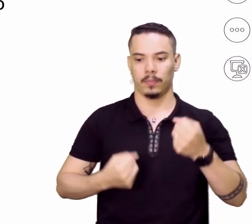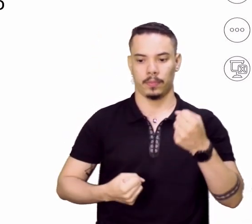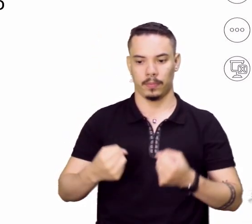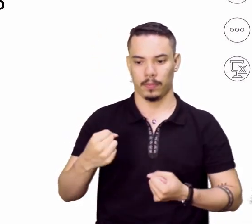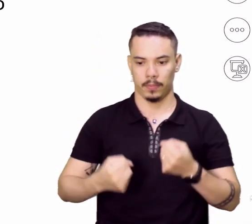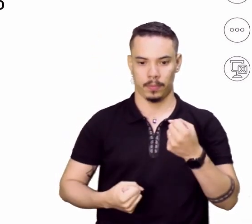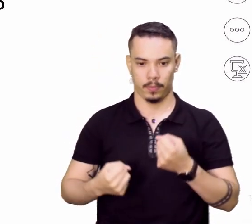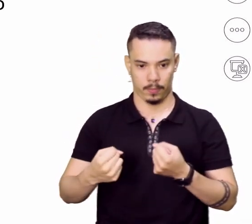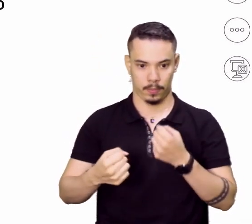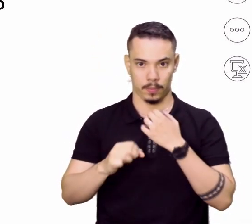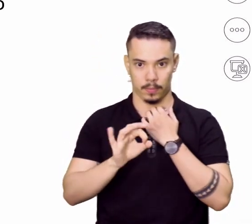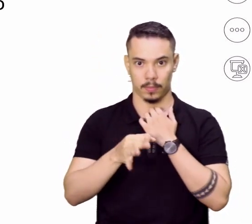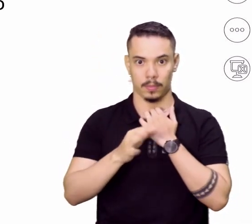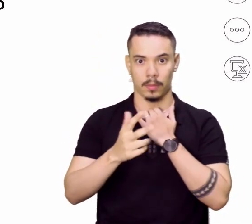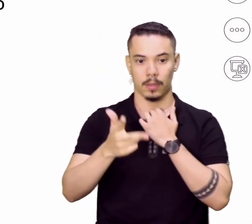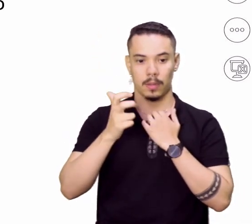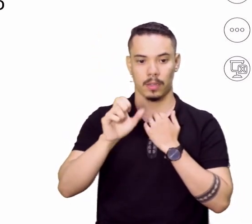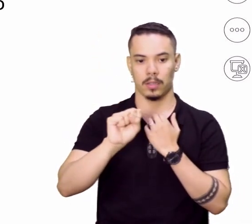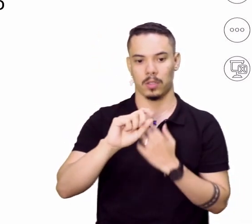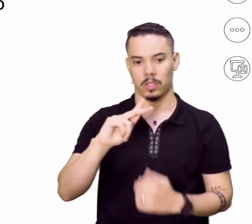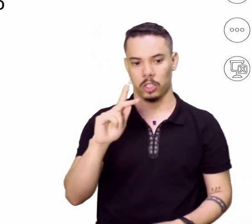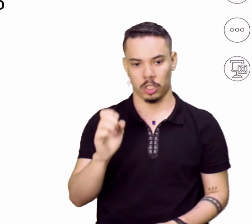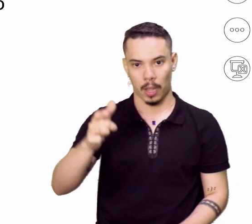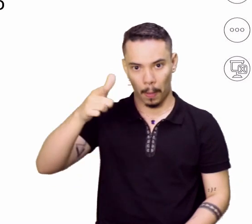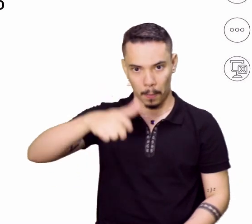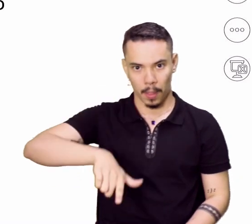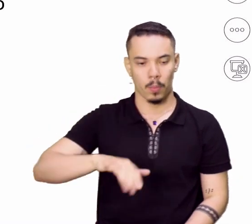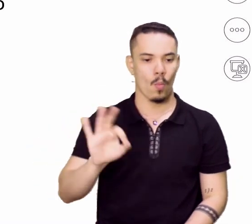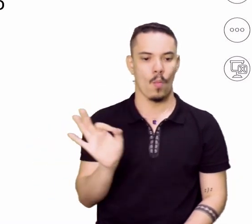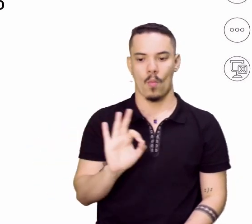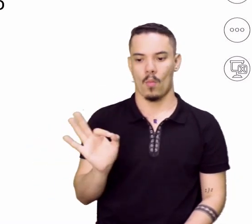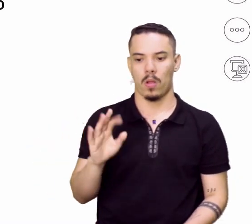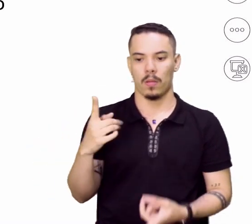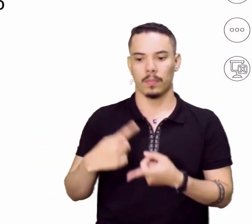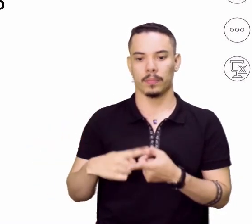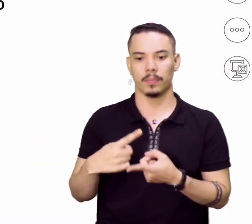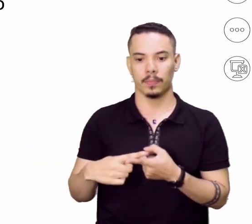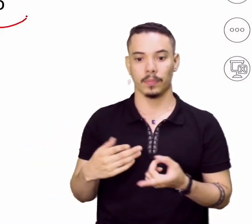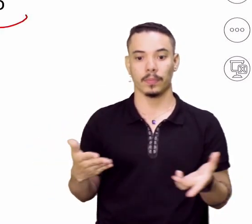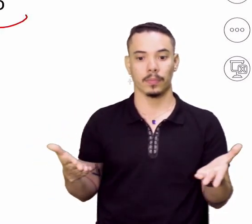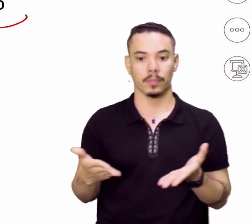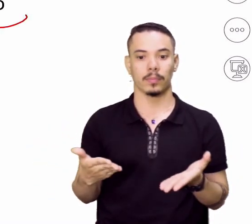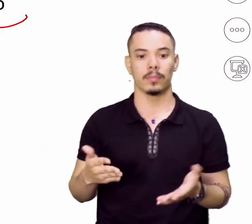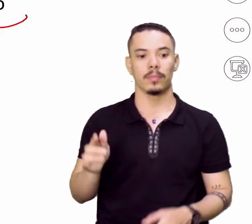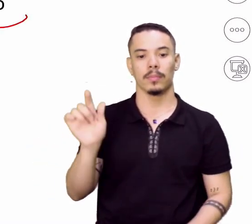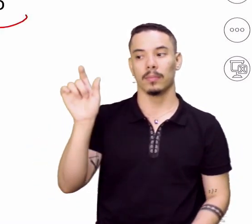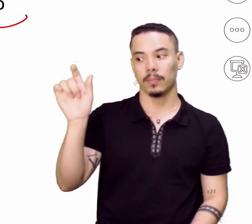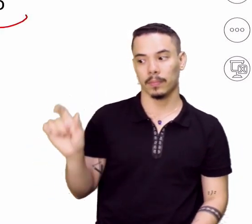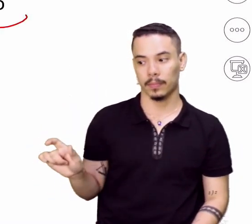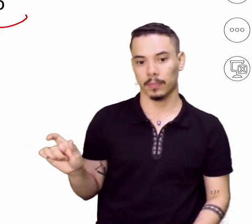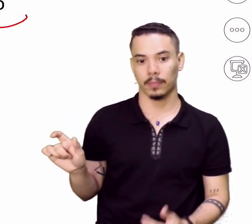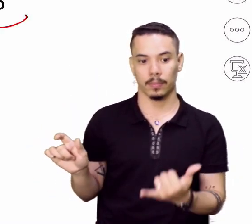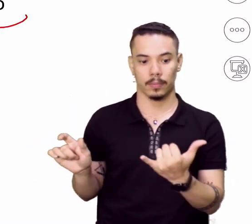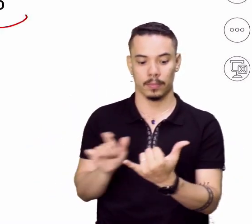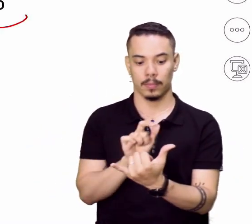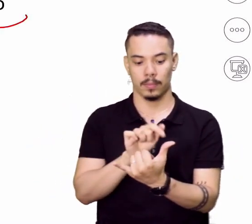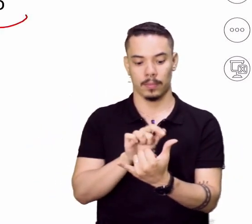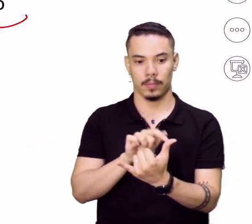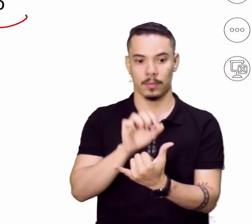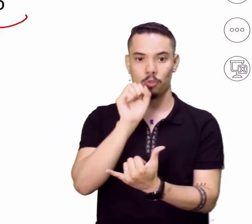she não é repetido, como eu falei para vocês. Uma vez que agora the person é o